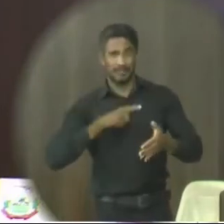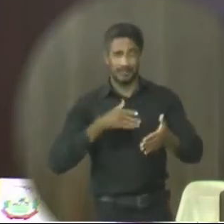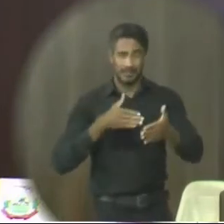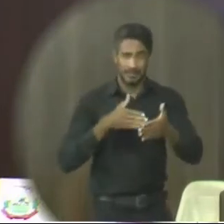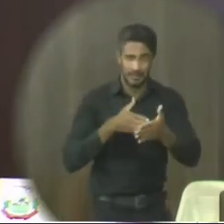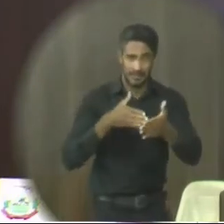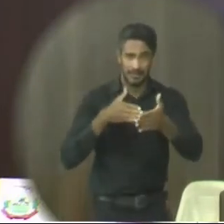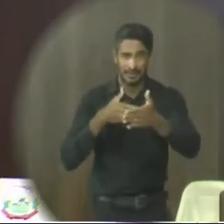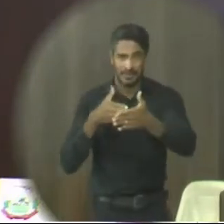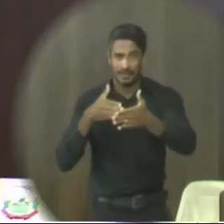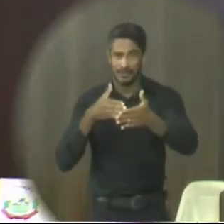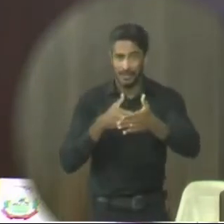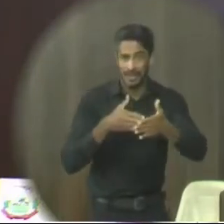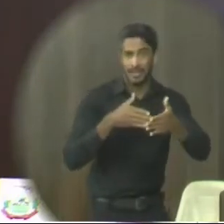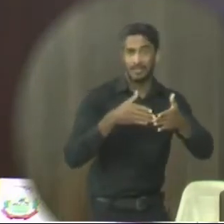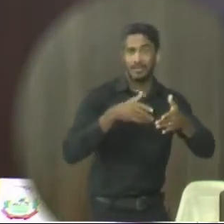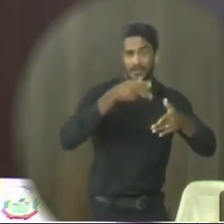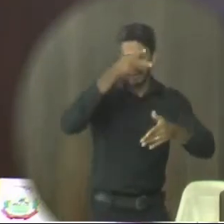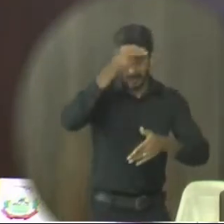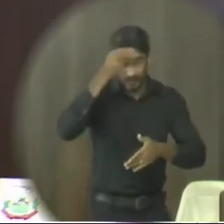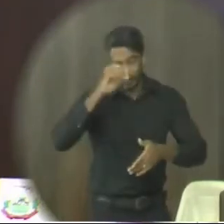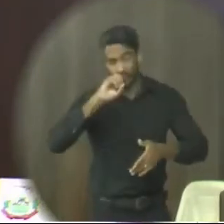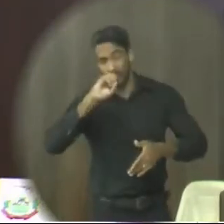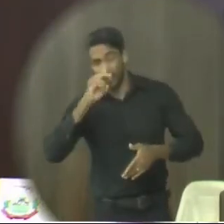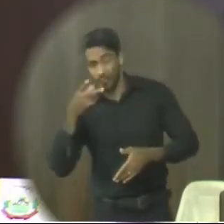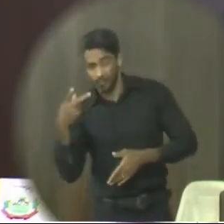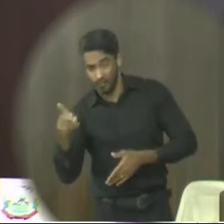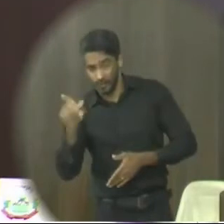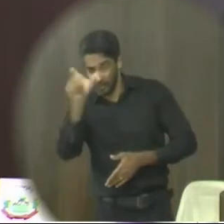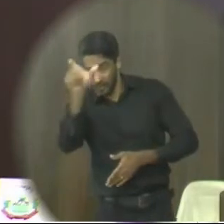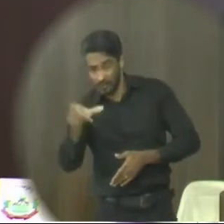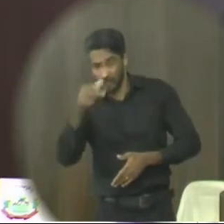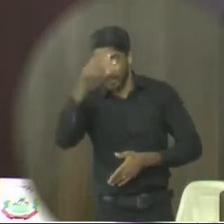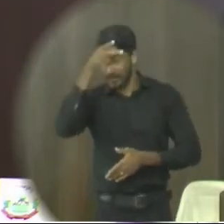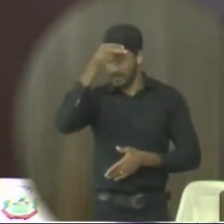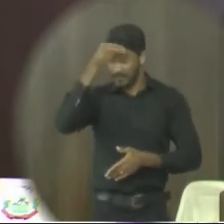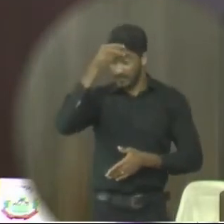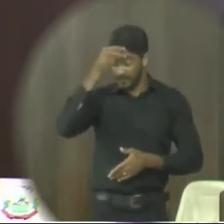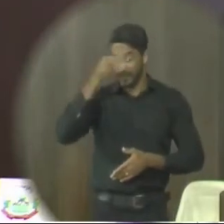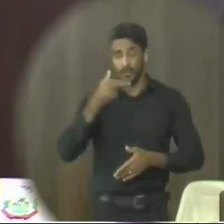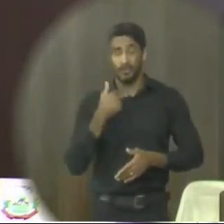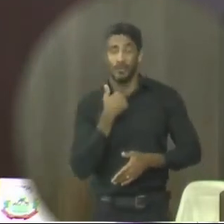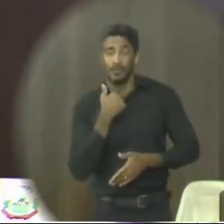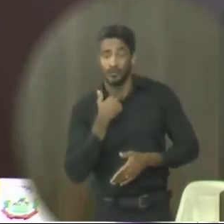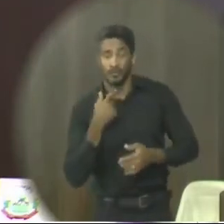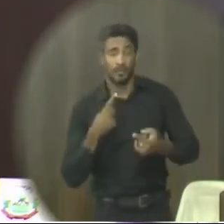retirar-se a atribuição da prefeitura ou do prefeito é nula,